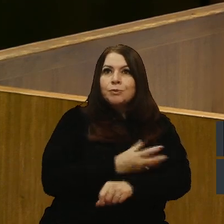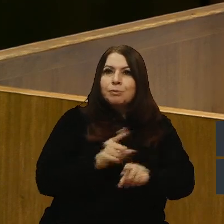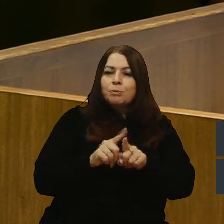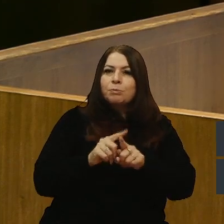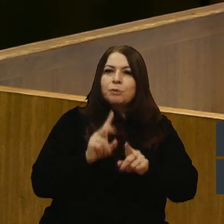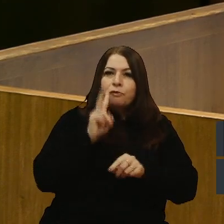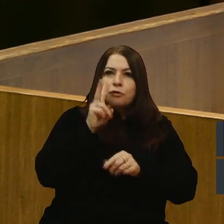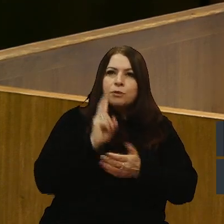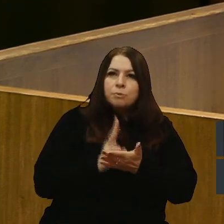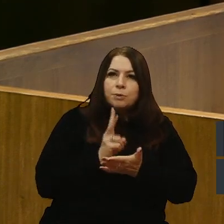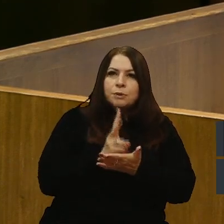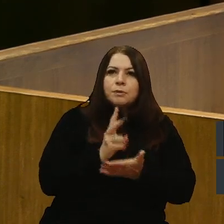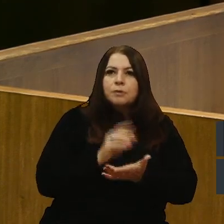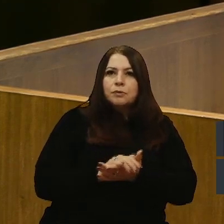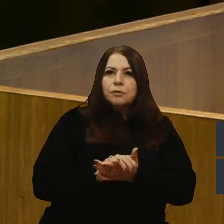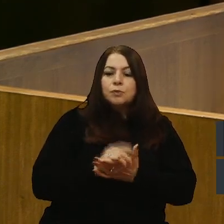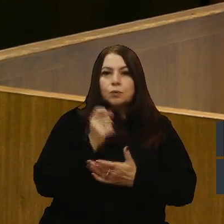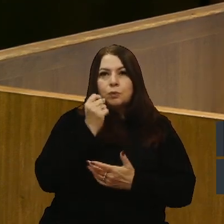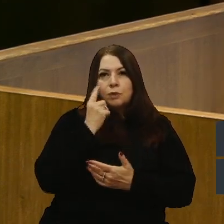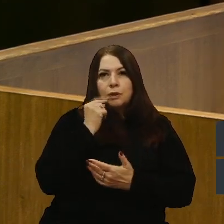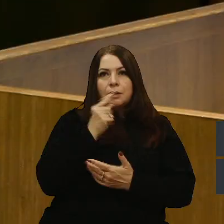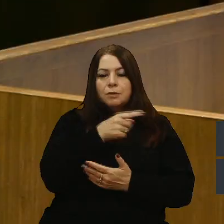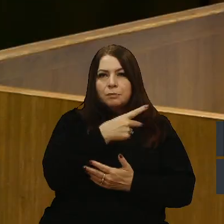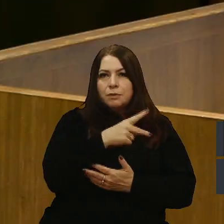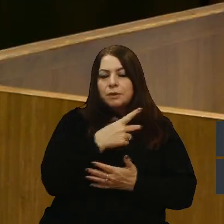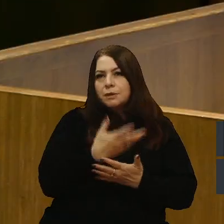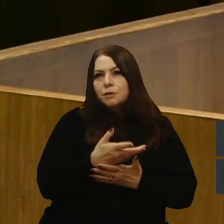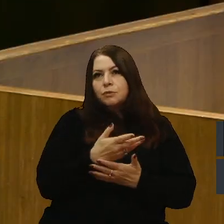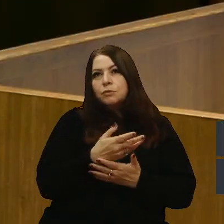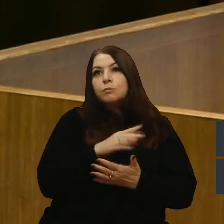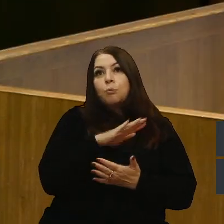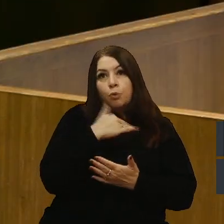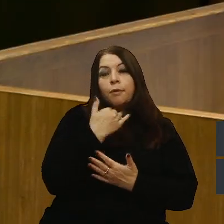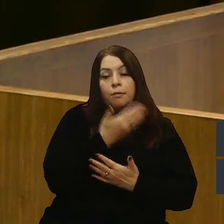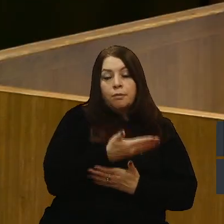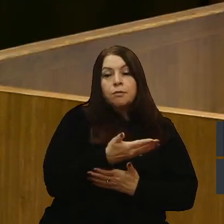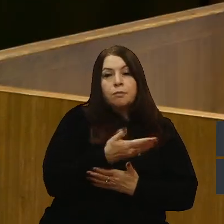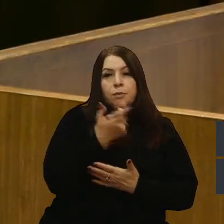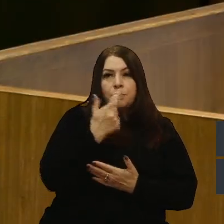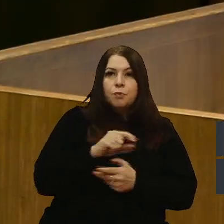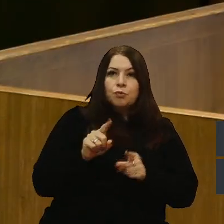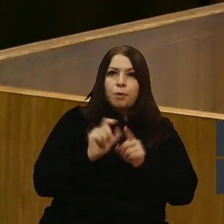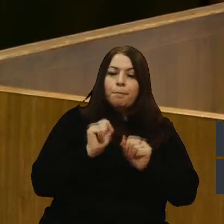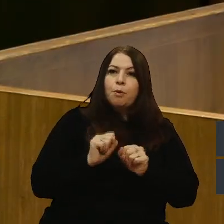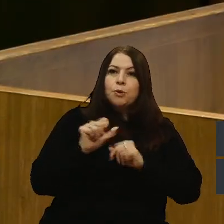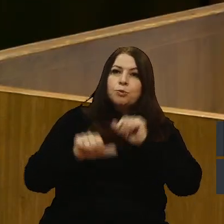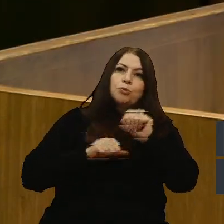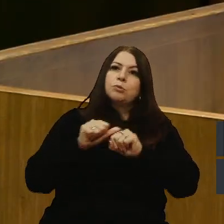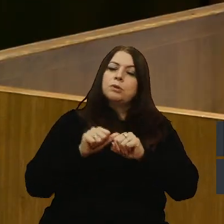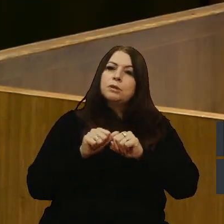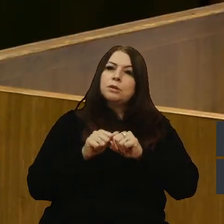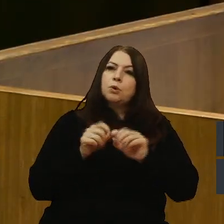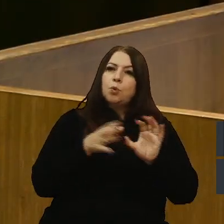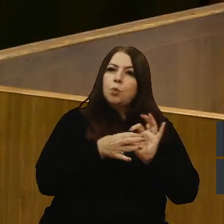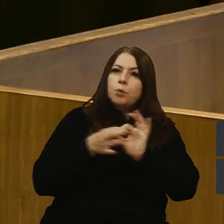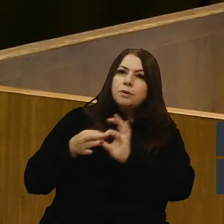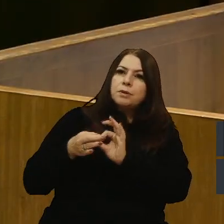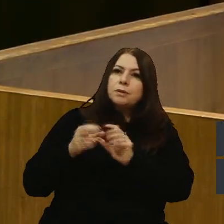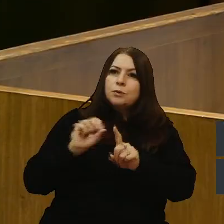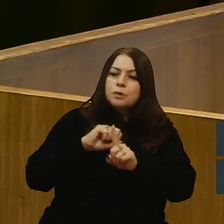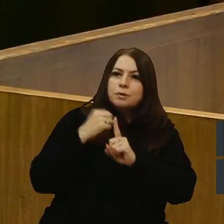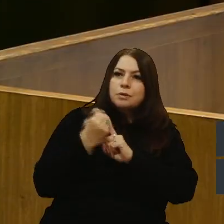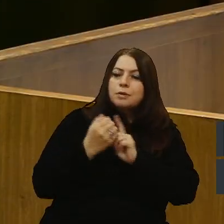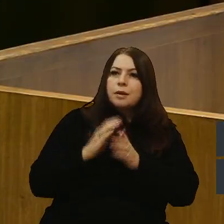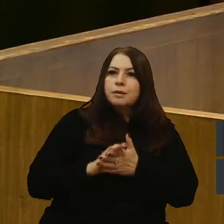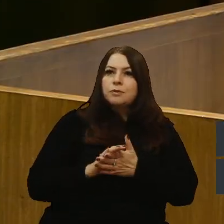para continuar. Os gatos, muitos deles nós perdemos, mas eu acho que a gente pode mudar o contexto da